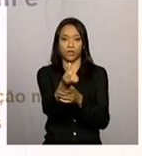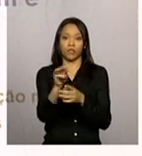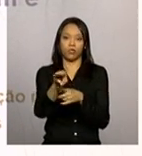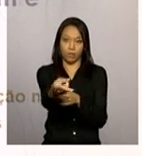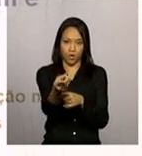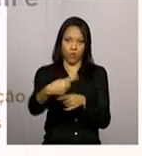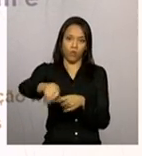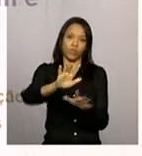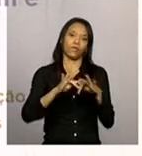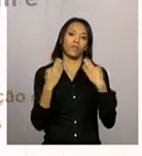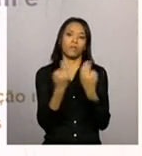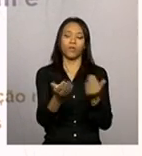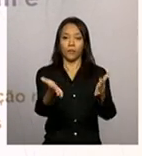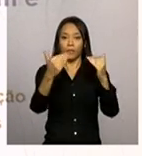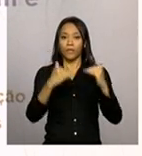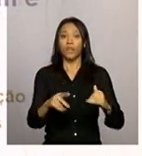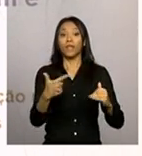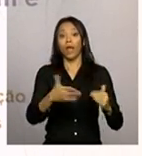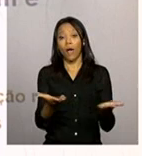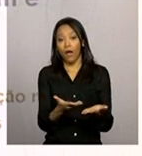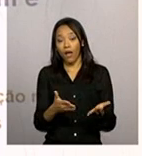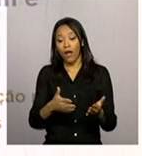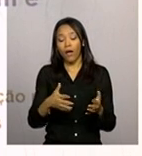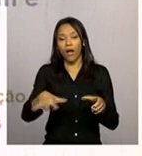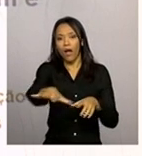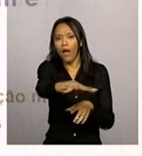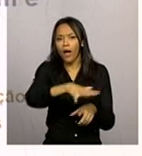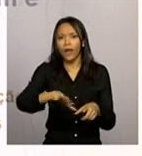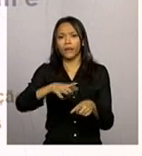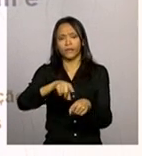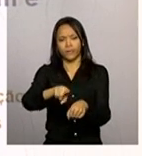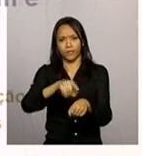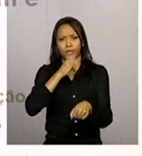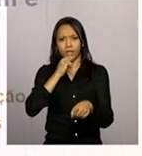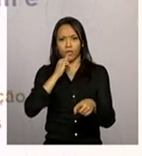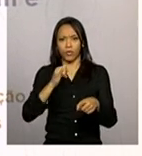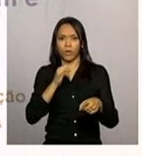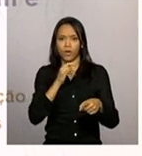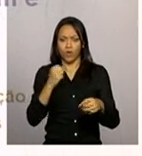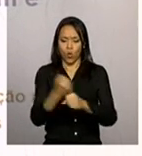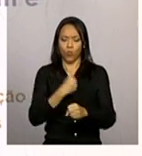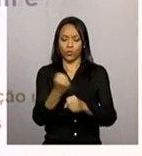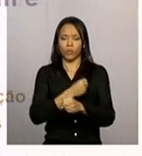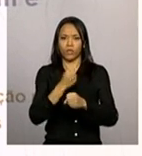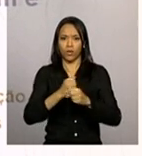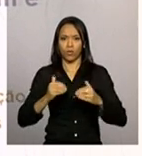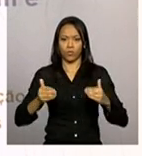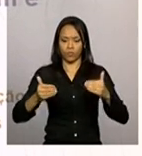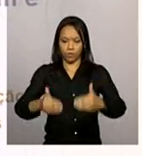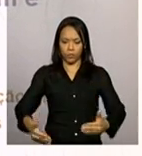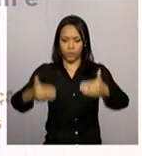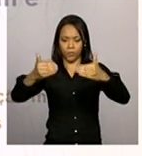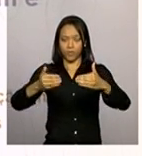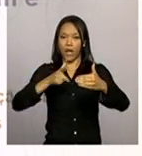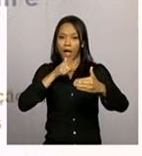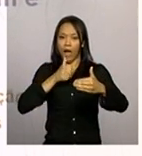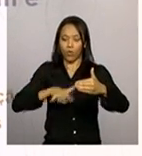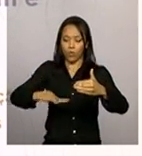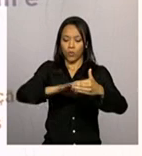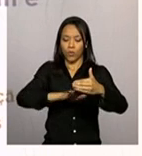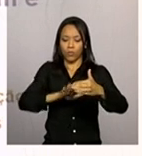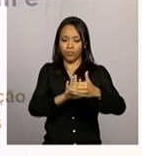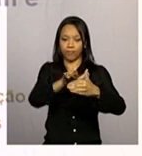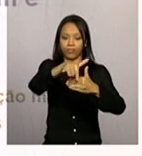de famílias. Na área de prevenção de risco, aqui de contenção de encosta e de prevenção a enchentes, foram